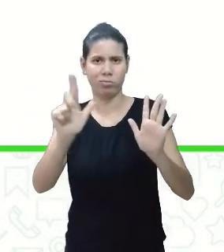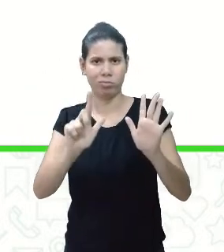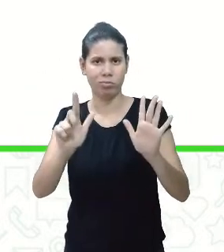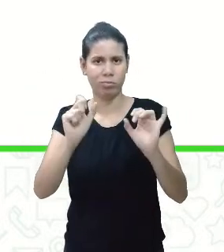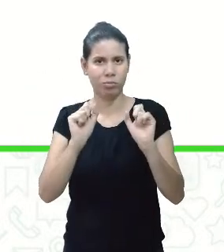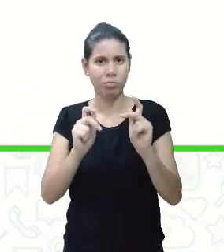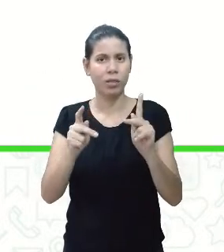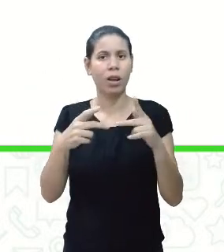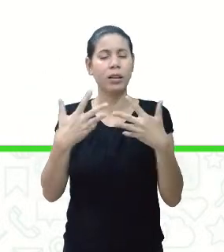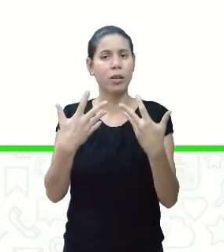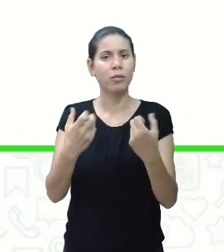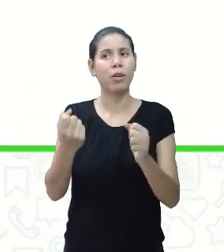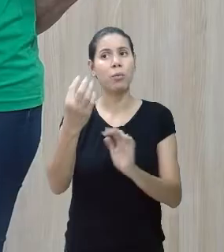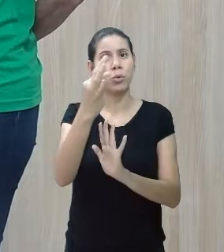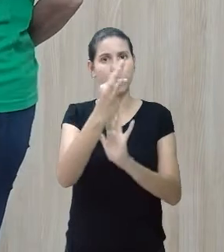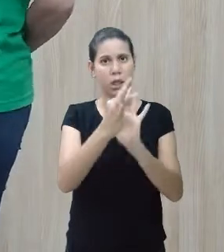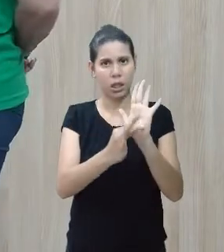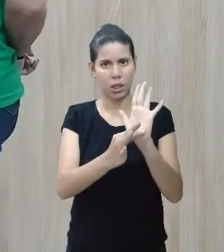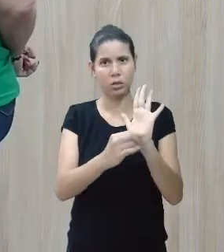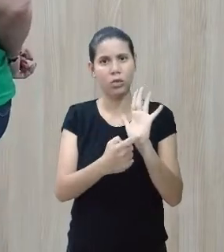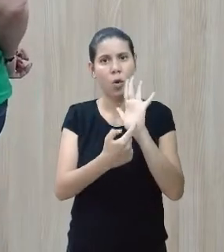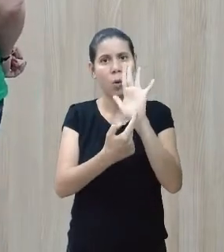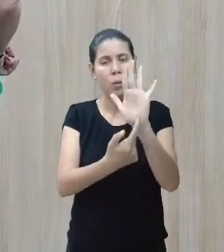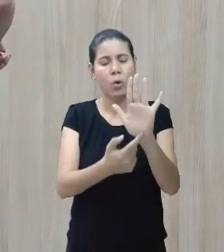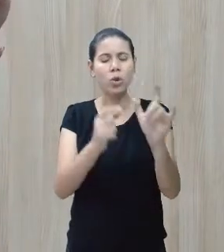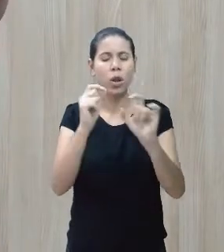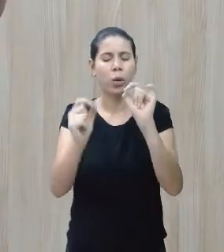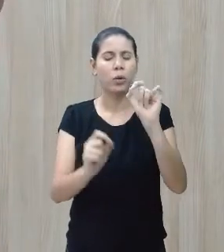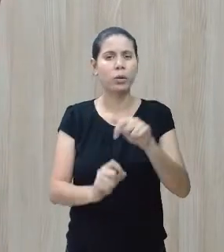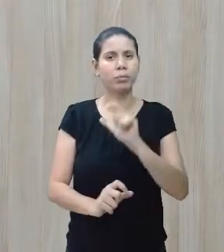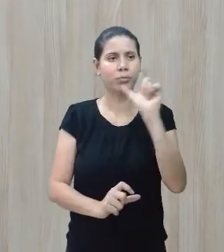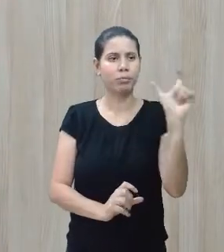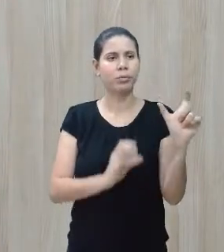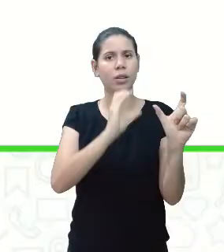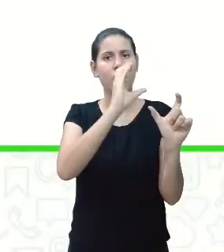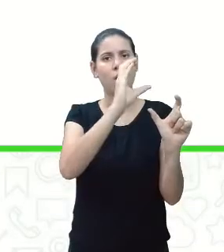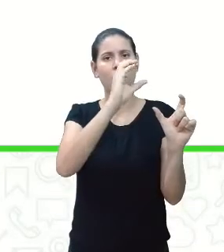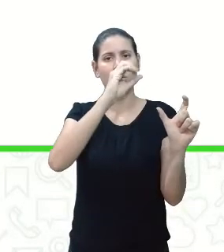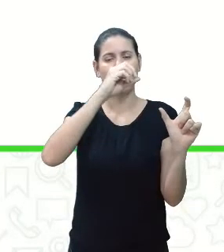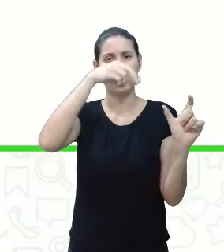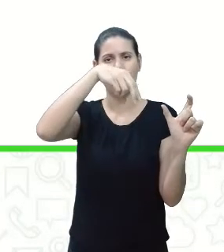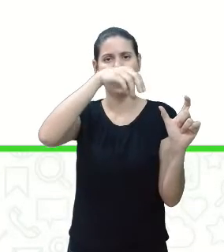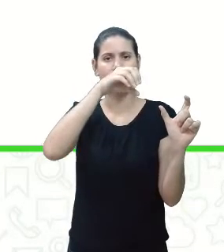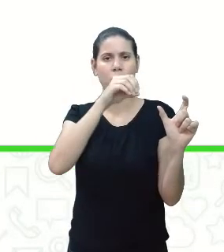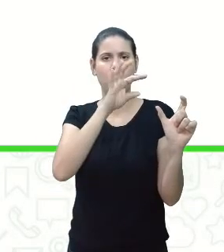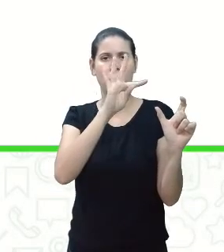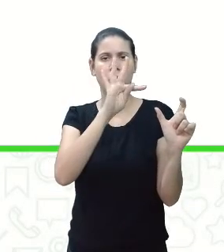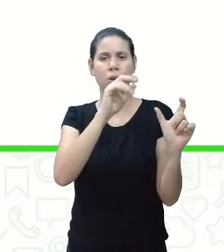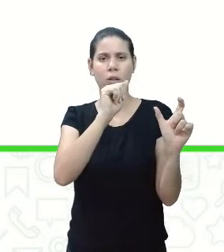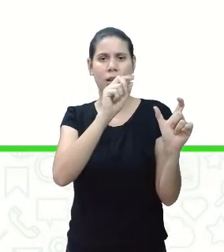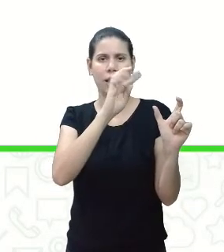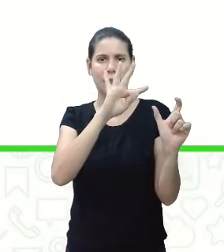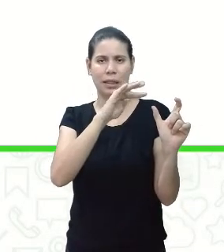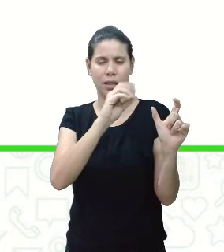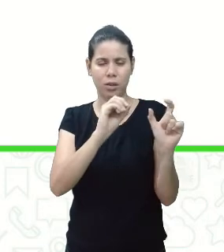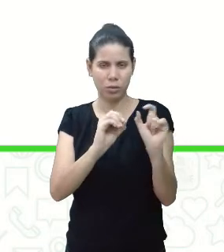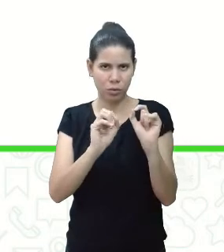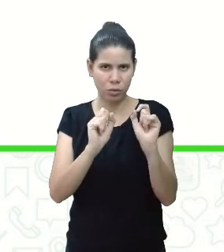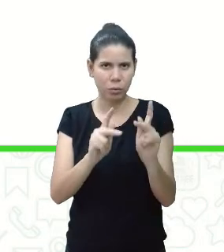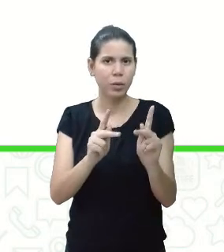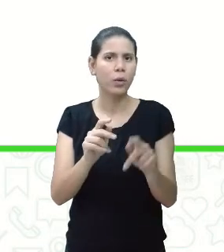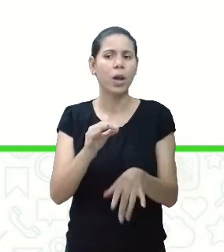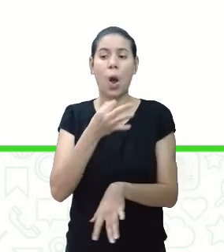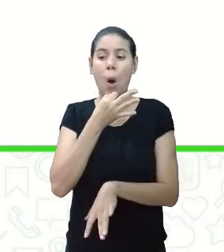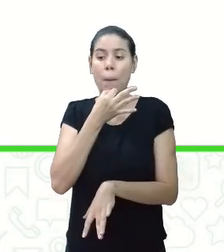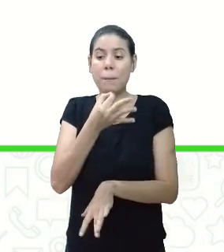vamos dentro desse texto, a gente vai ver o sentido conotativo, não é? Que é o ponto de vista